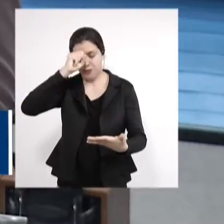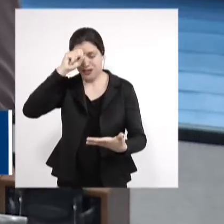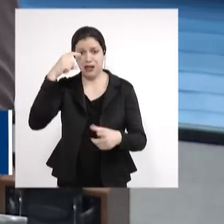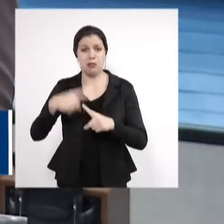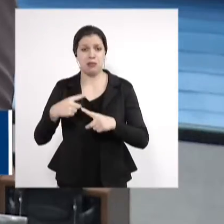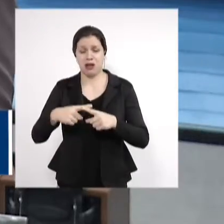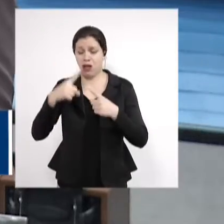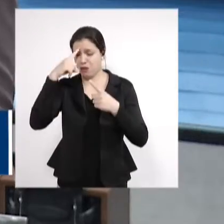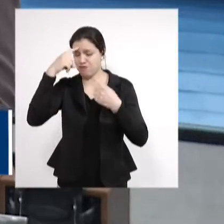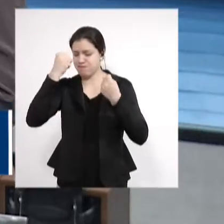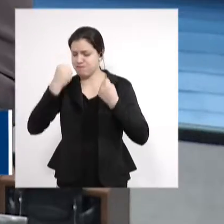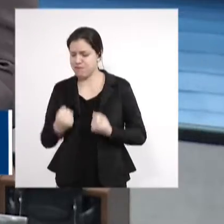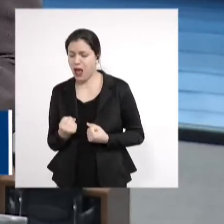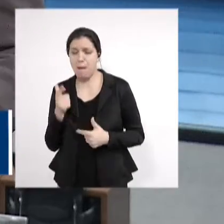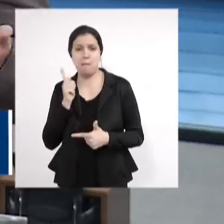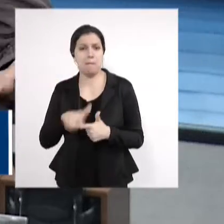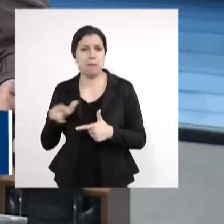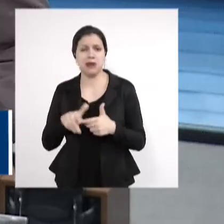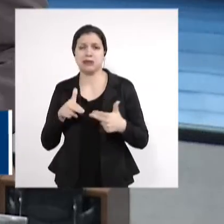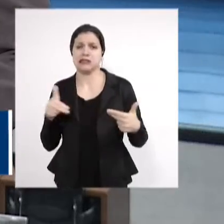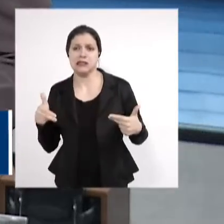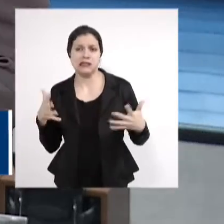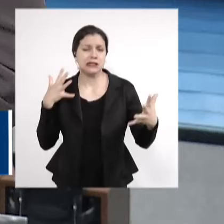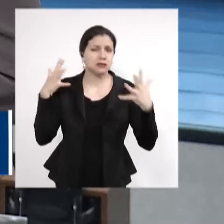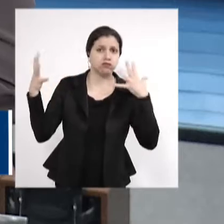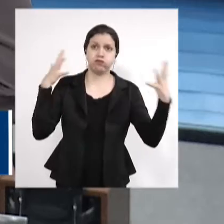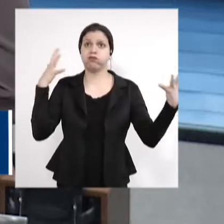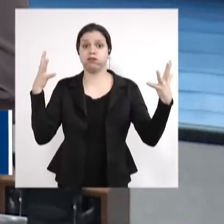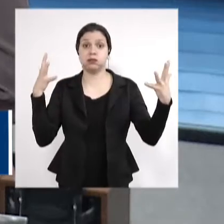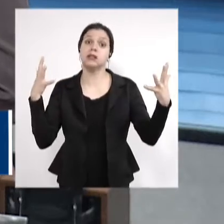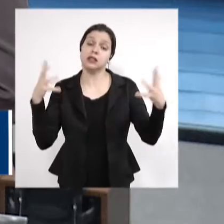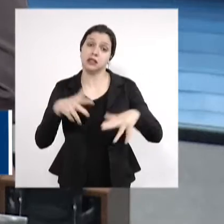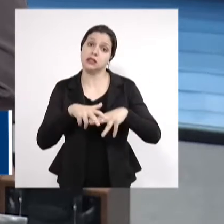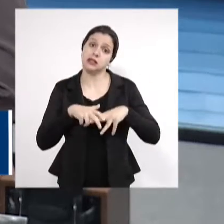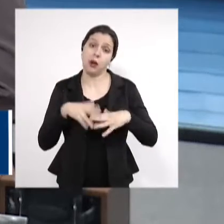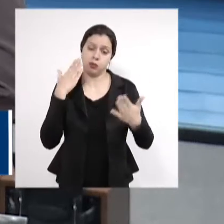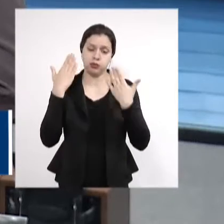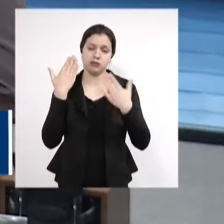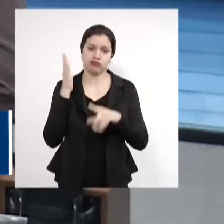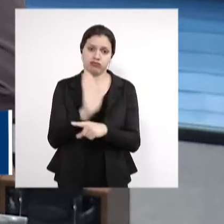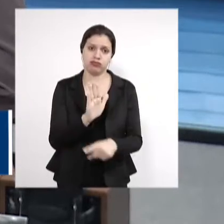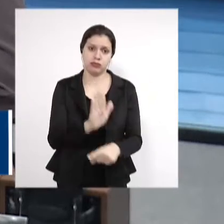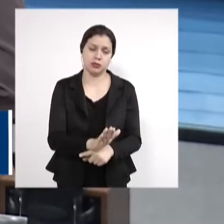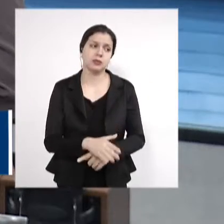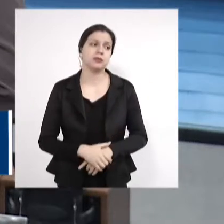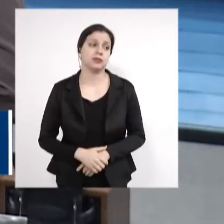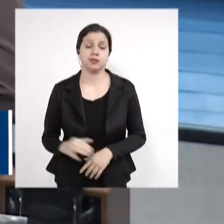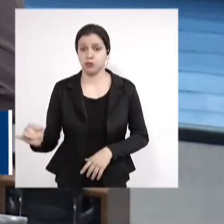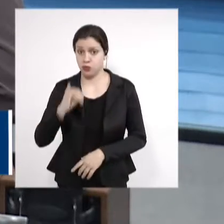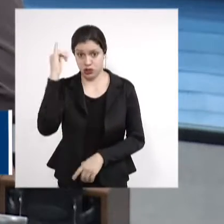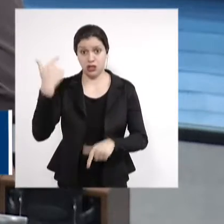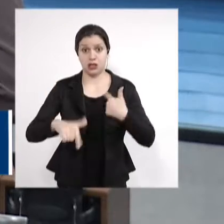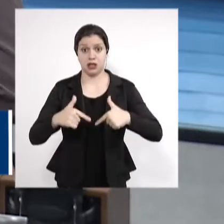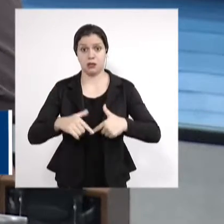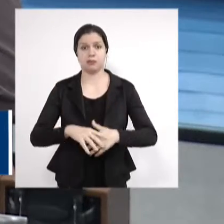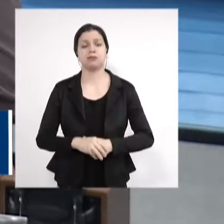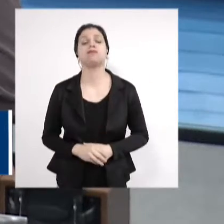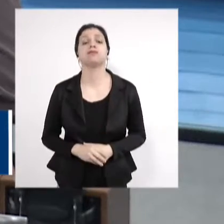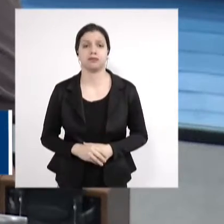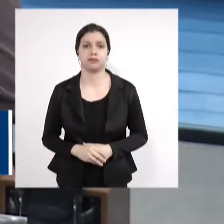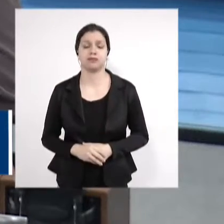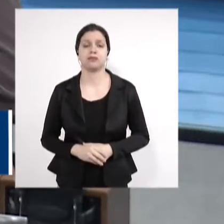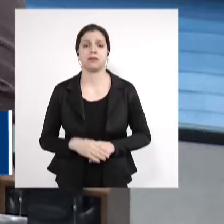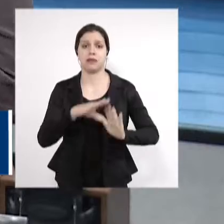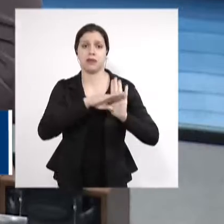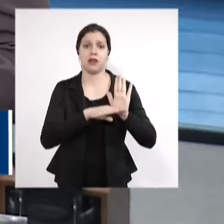casa, não dá para desvincular isso do nosso dia a dia, então tem um serviço que talvez possa ajudar essas pessoas. É importante esse trabalho, né, Tiago? Bom, o